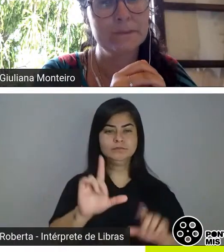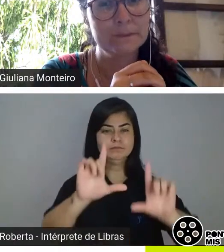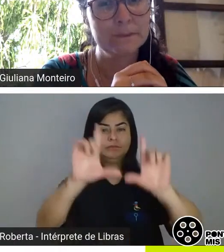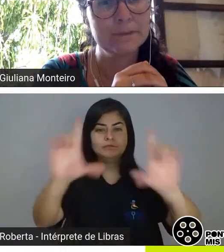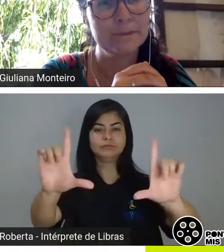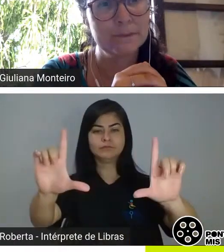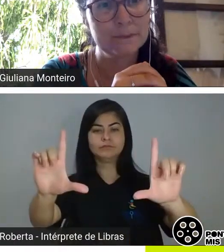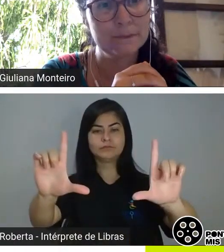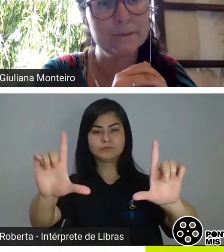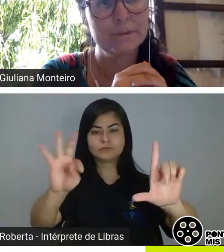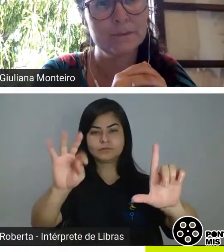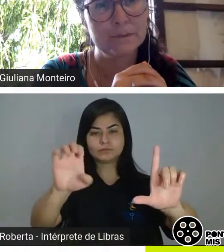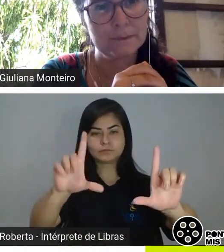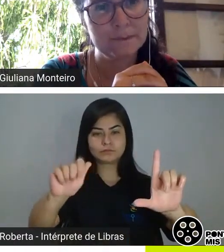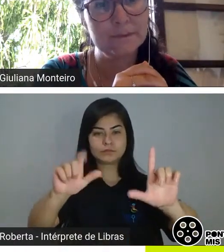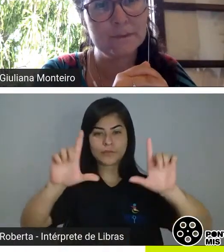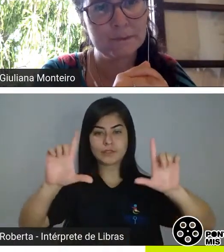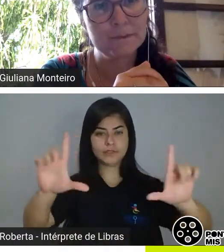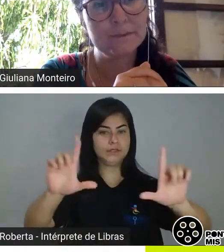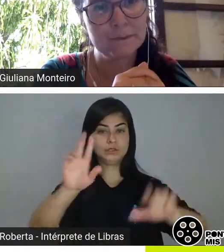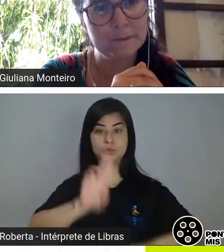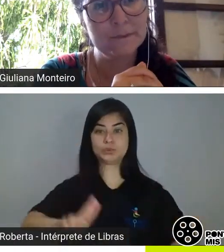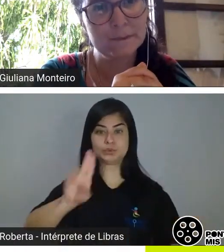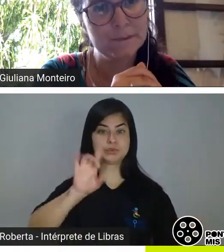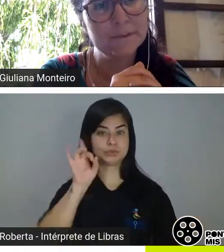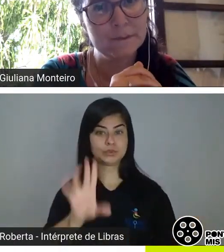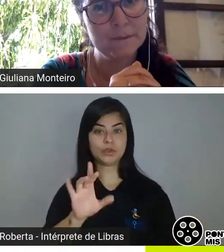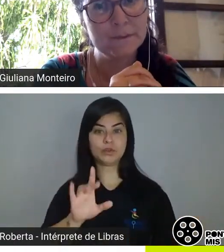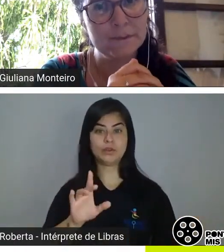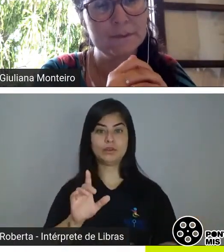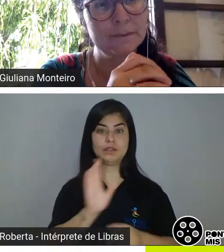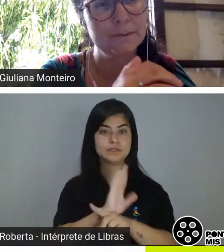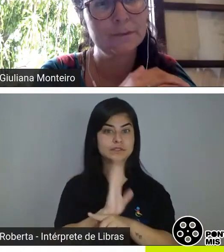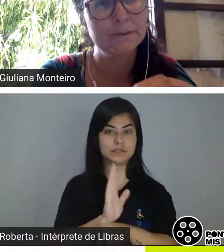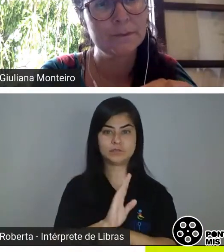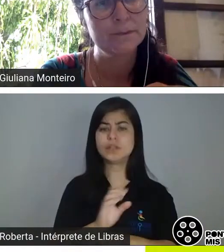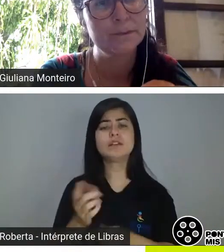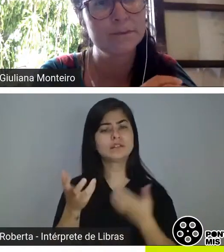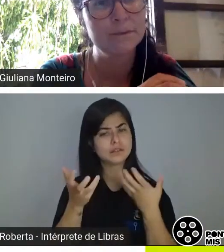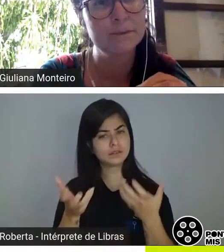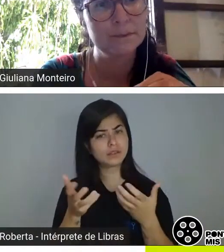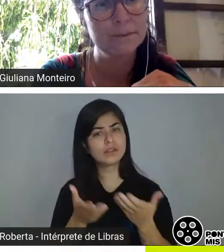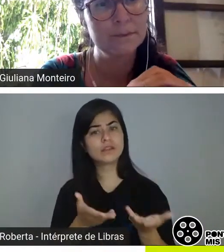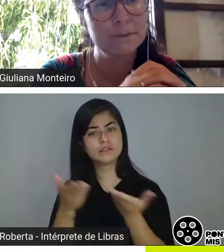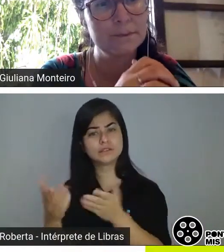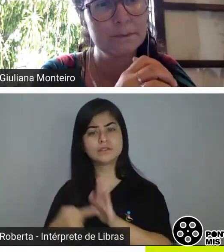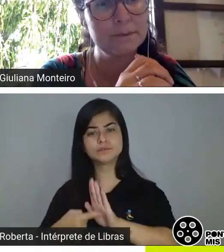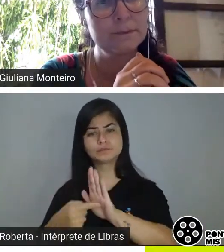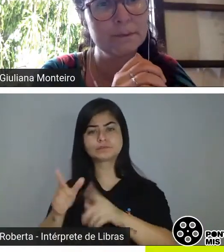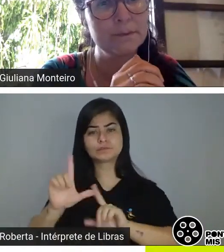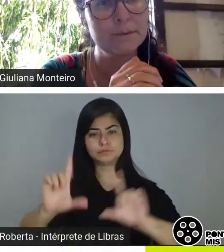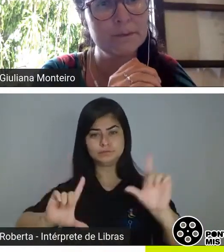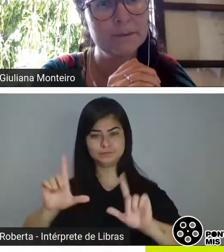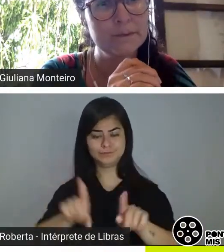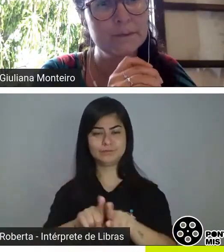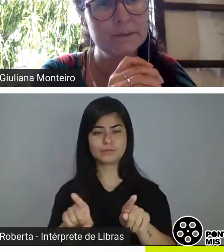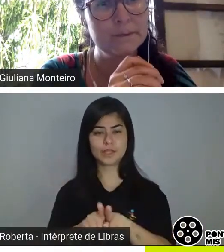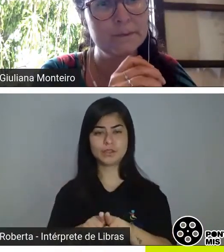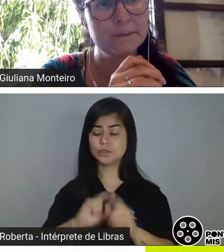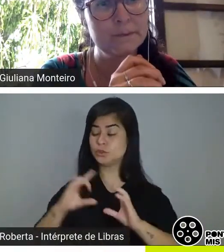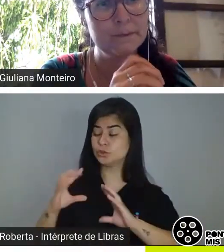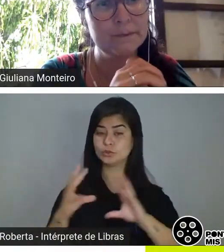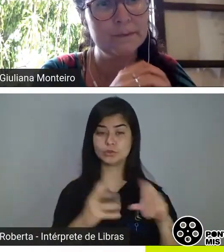Eu nunca pensava, isso aqui vai passar só no cinema, não quero que passe na TV. Não, eu quero que passe na TV também. Né? Todo mundo que faz qualquer